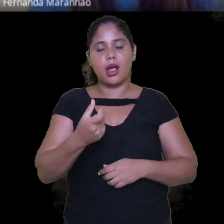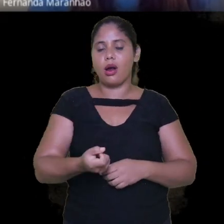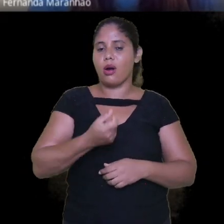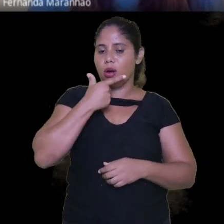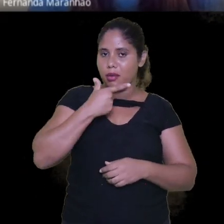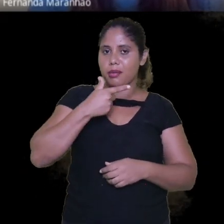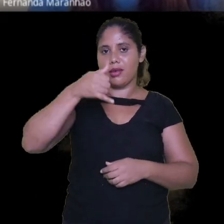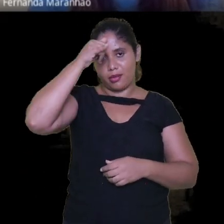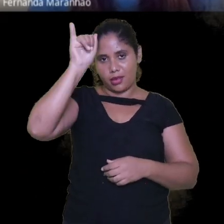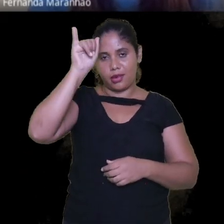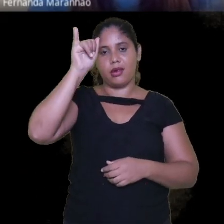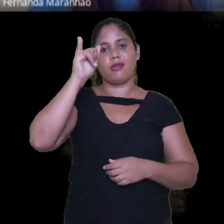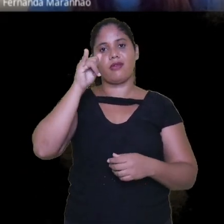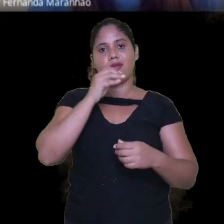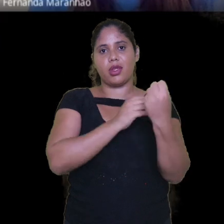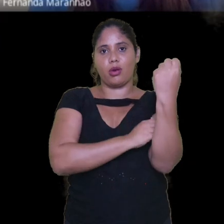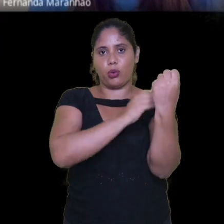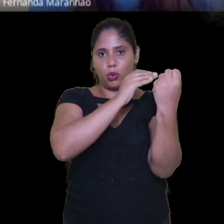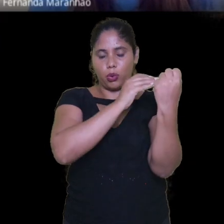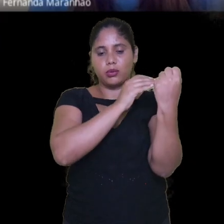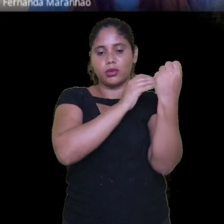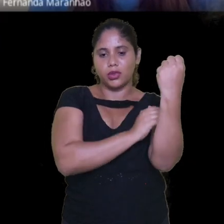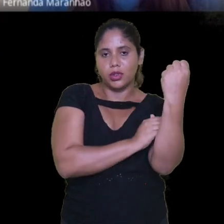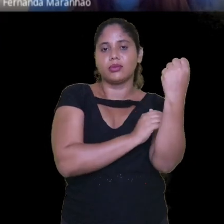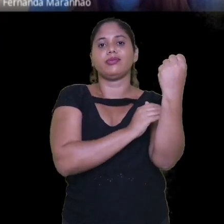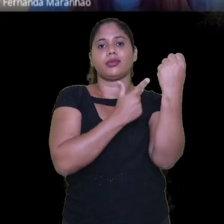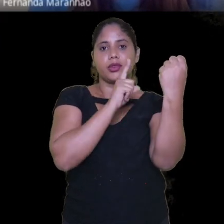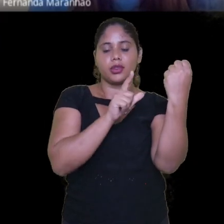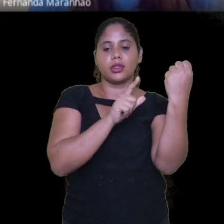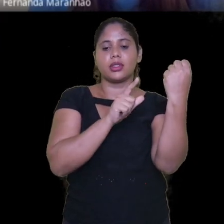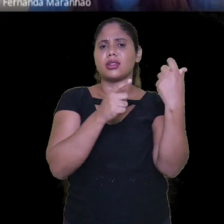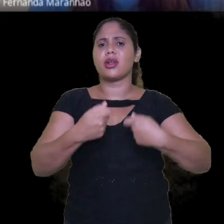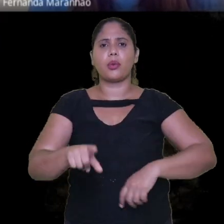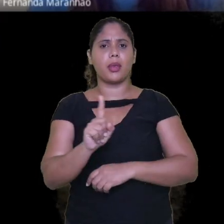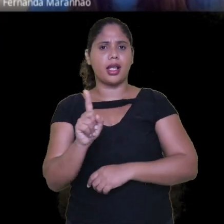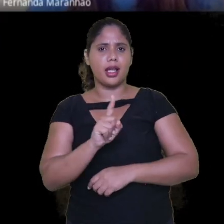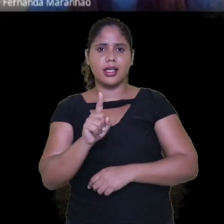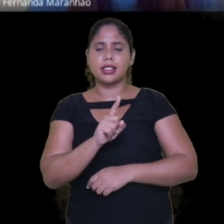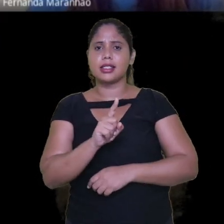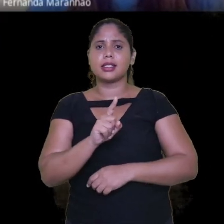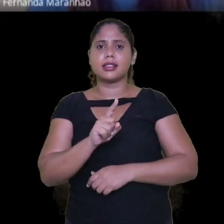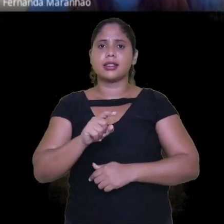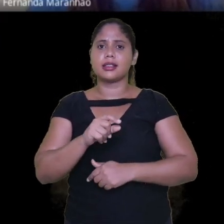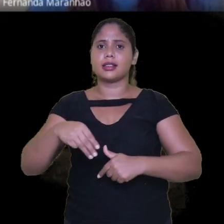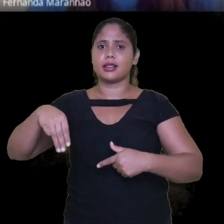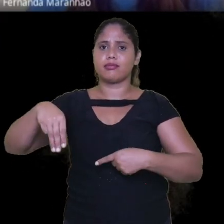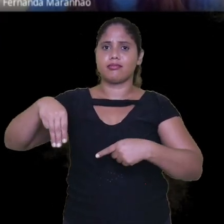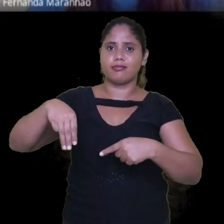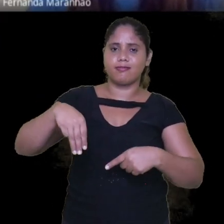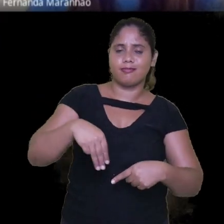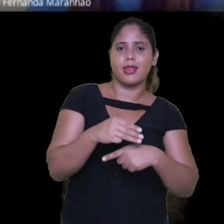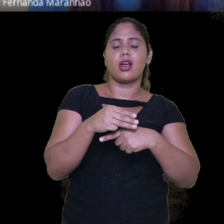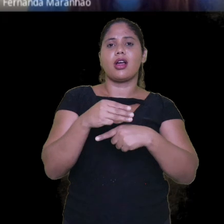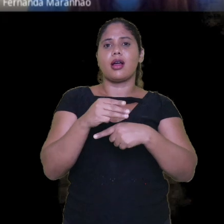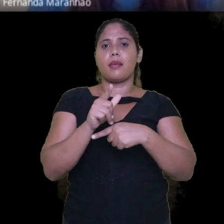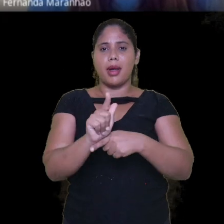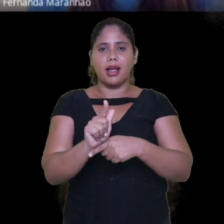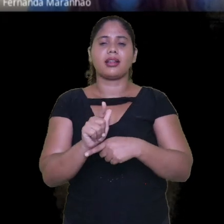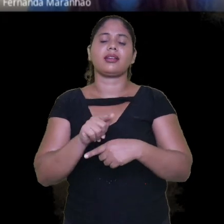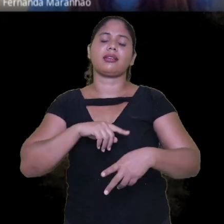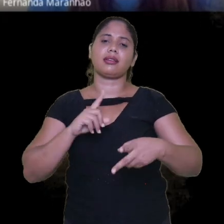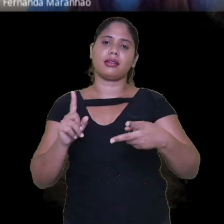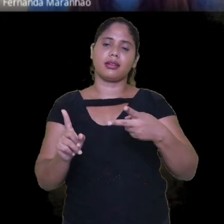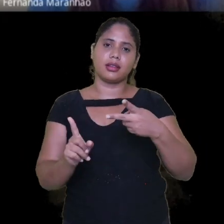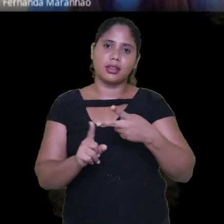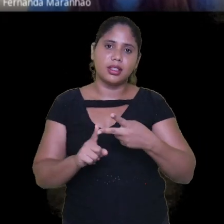baixo, vai haver uma hipoperfusão uterina, ou seja, o sangue da pessoa gestante não vai conseguir atravessar